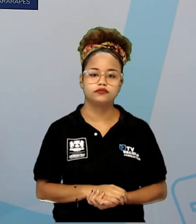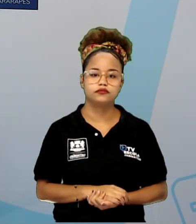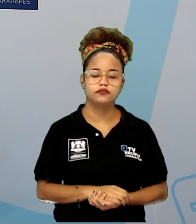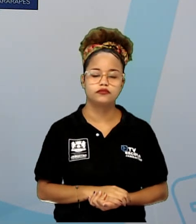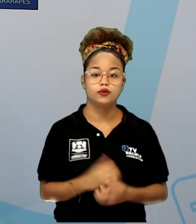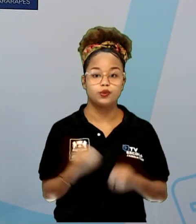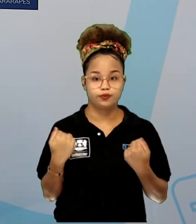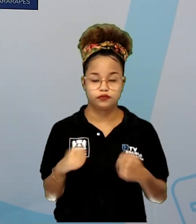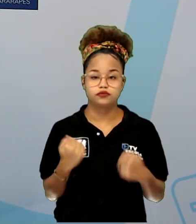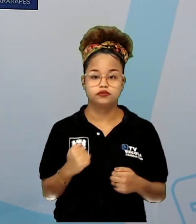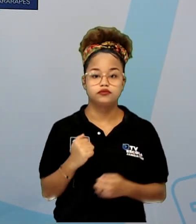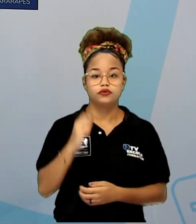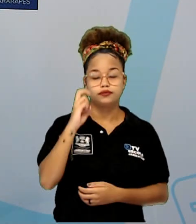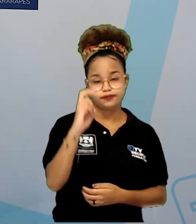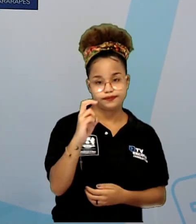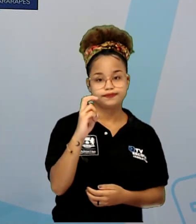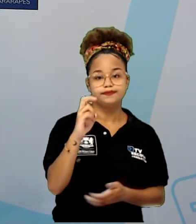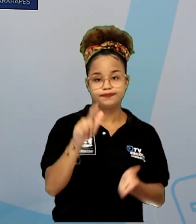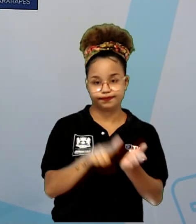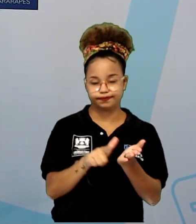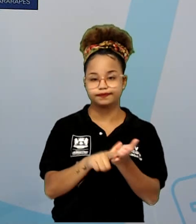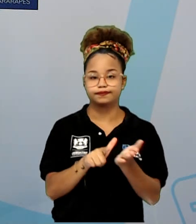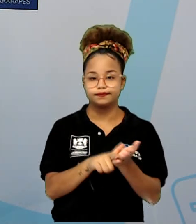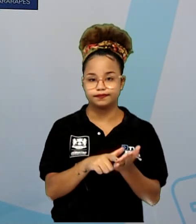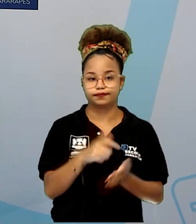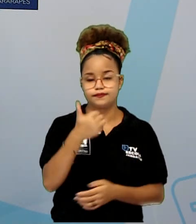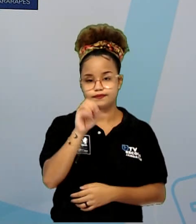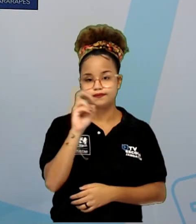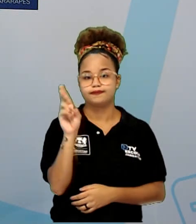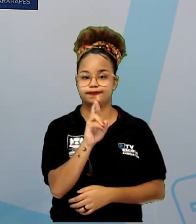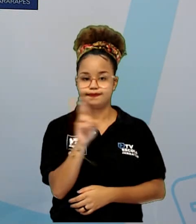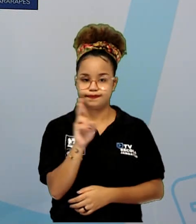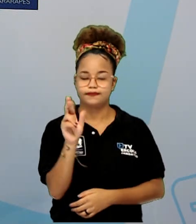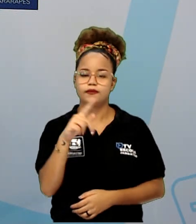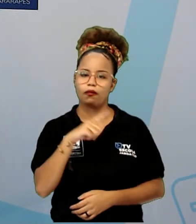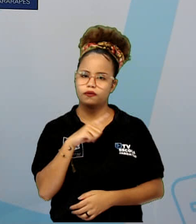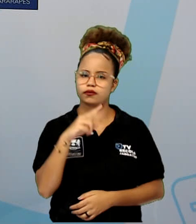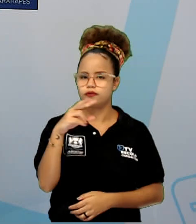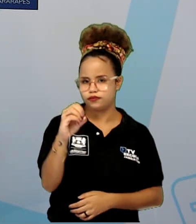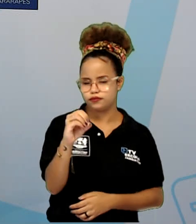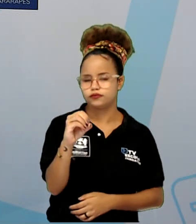1, 2, 3, 4, 5. Eu preciso de 5 notas de 10 para ter